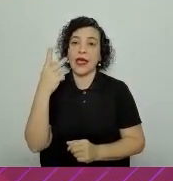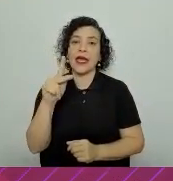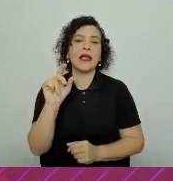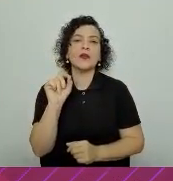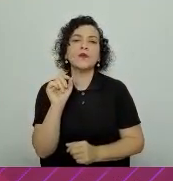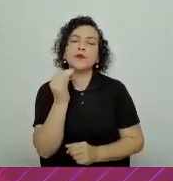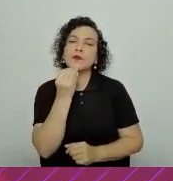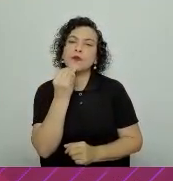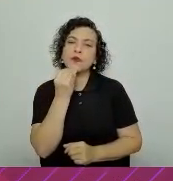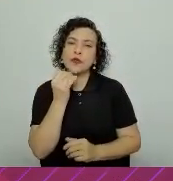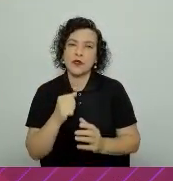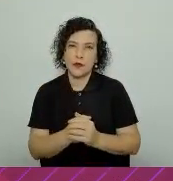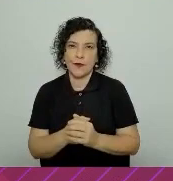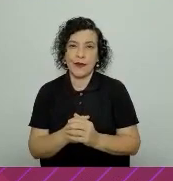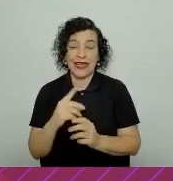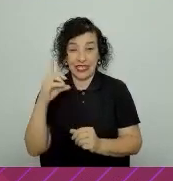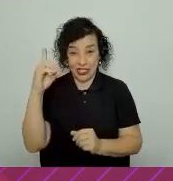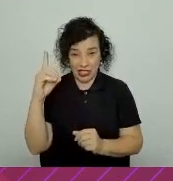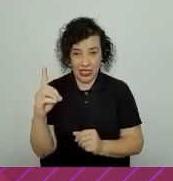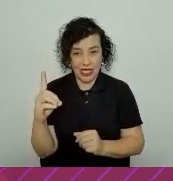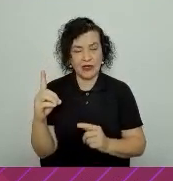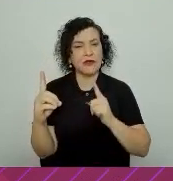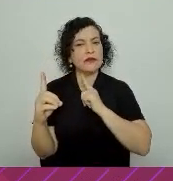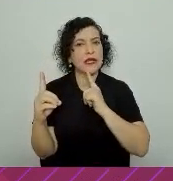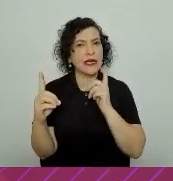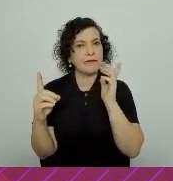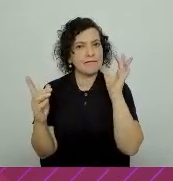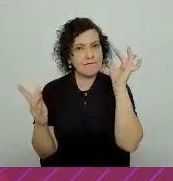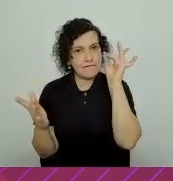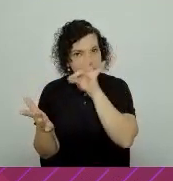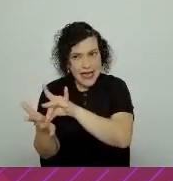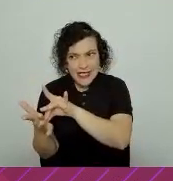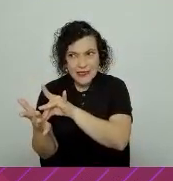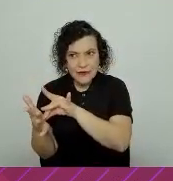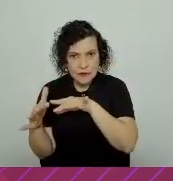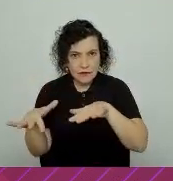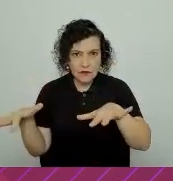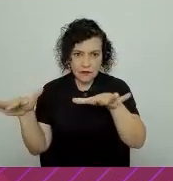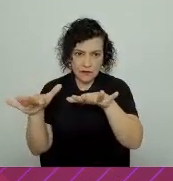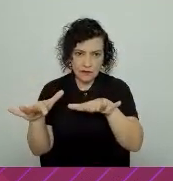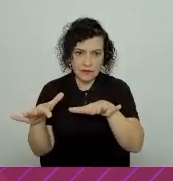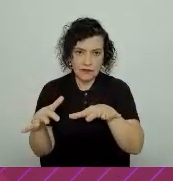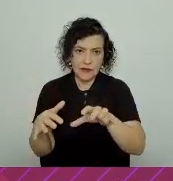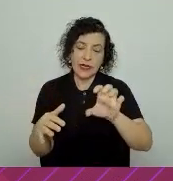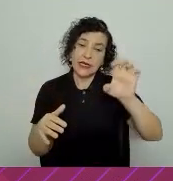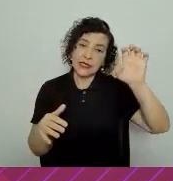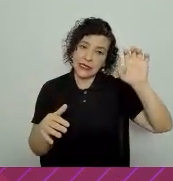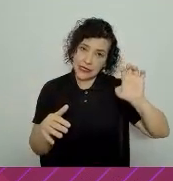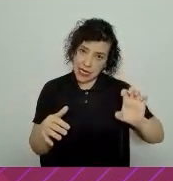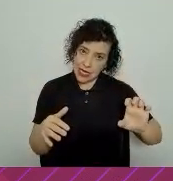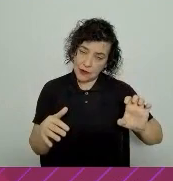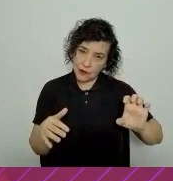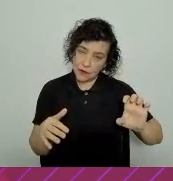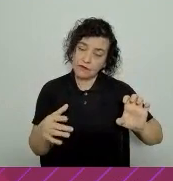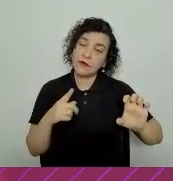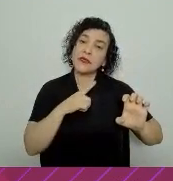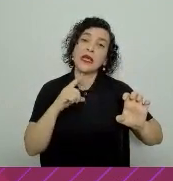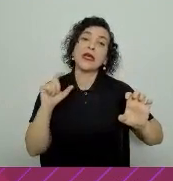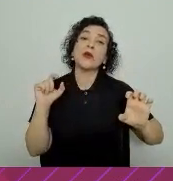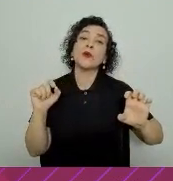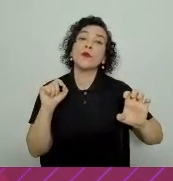do lado mais direito a gente tem o mundo real e do mundo e do lado mais esquerdo a gente